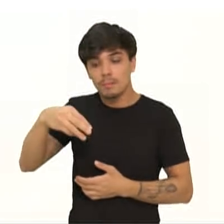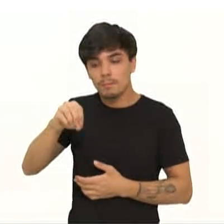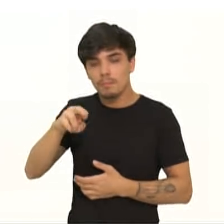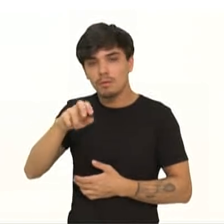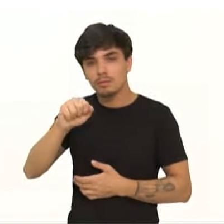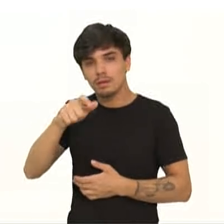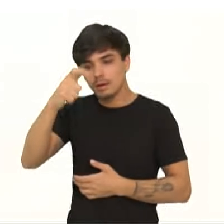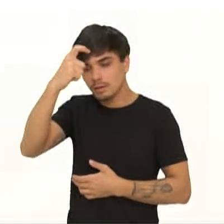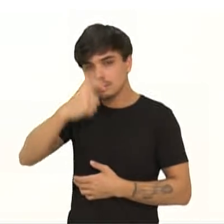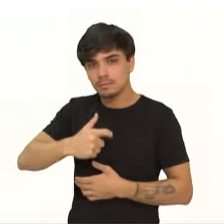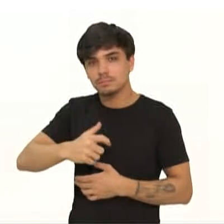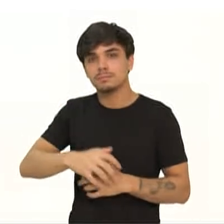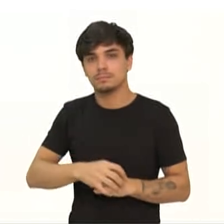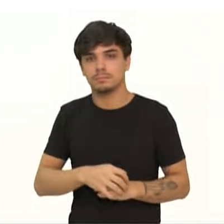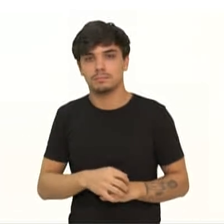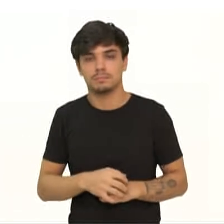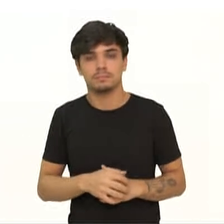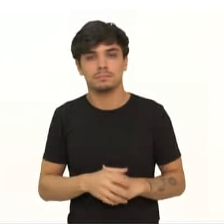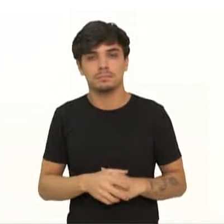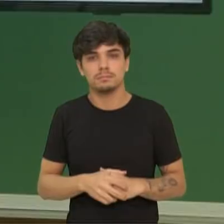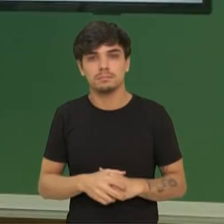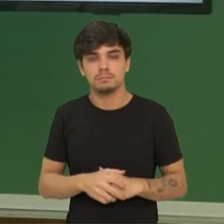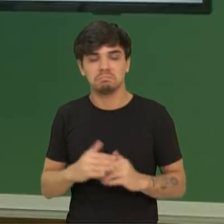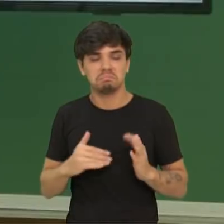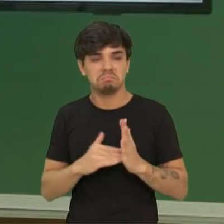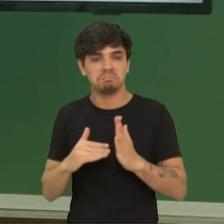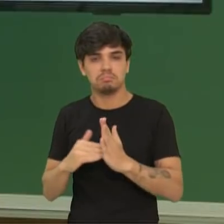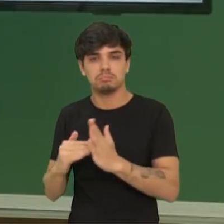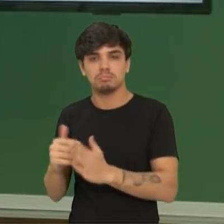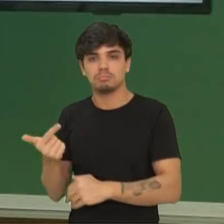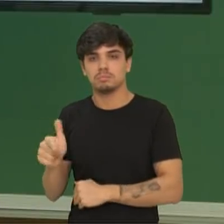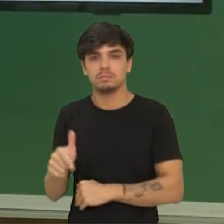sua pessoa, sem quaisquer limites.